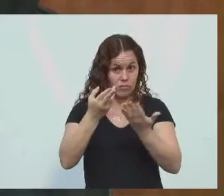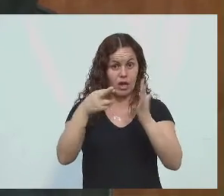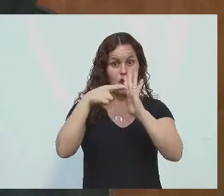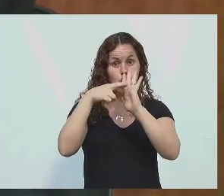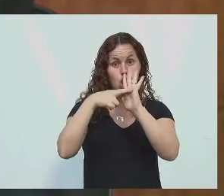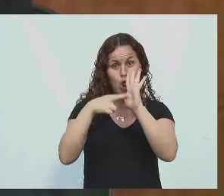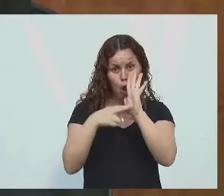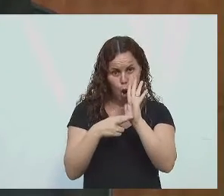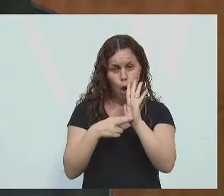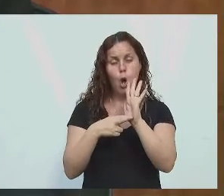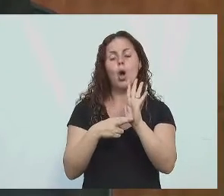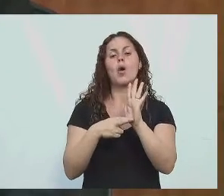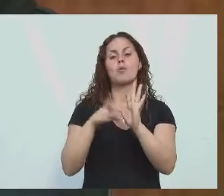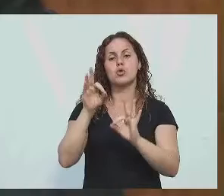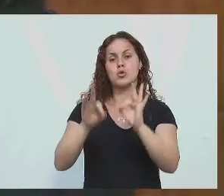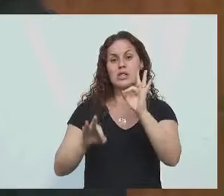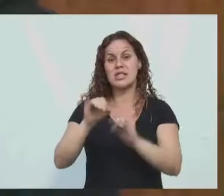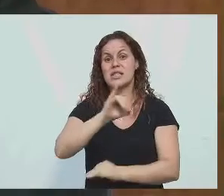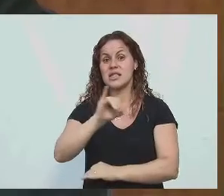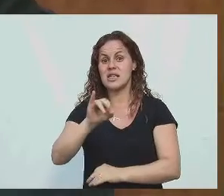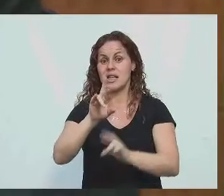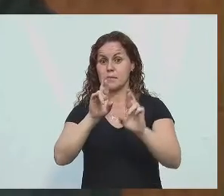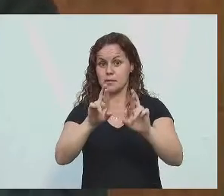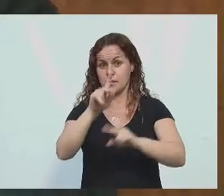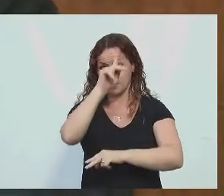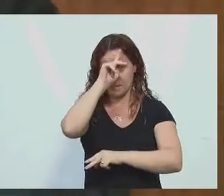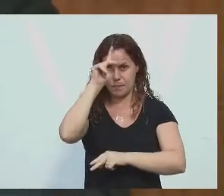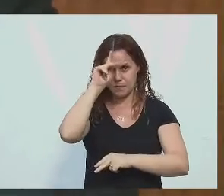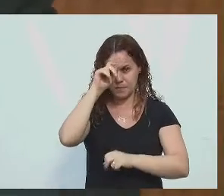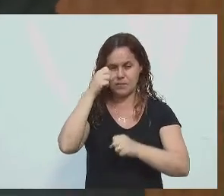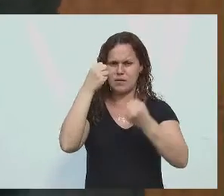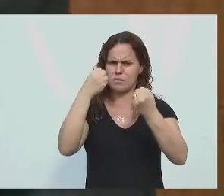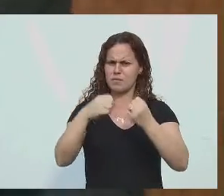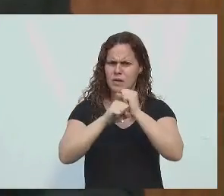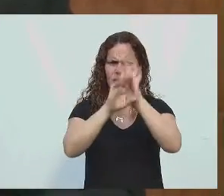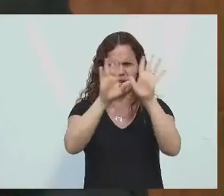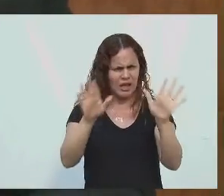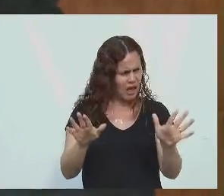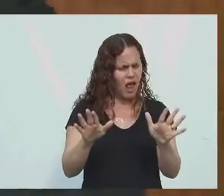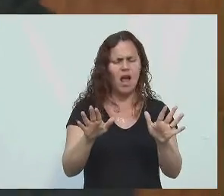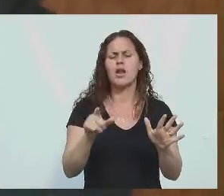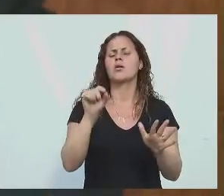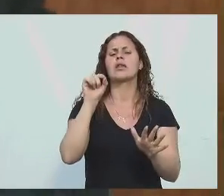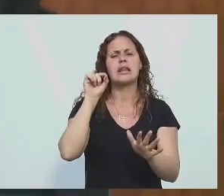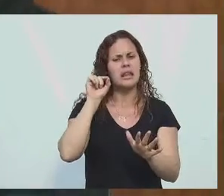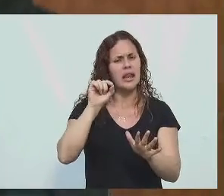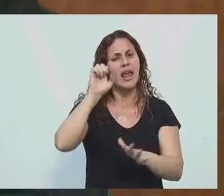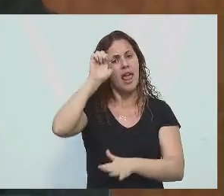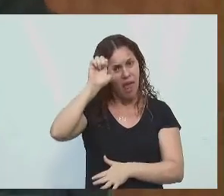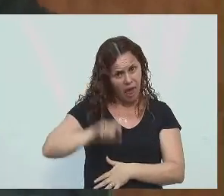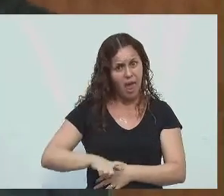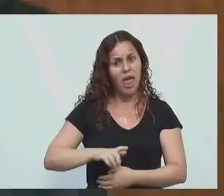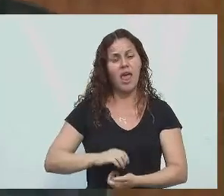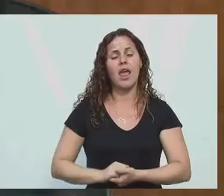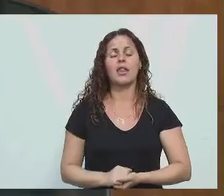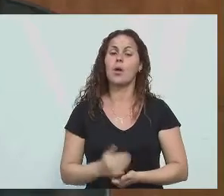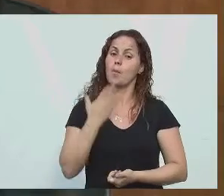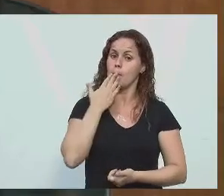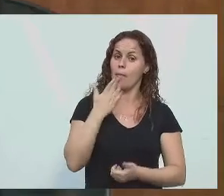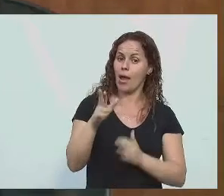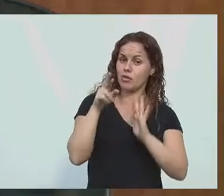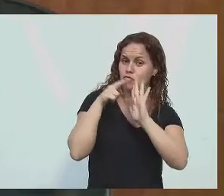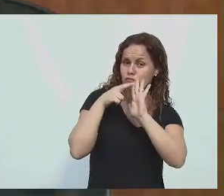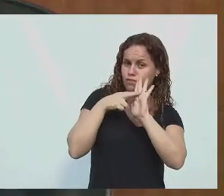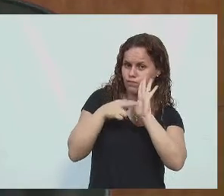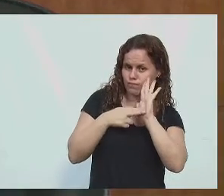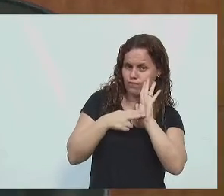fosse realmente responsabilidade do município. Então, ficou claro que é responsabilidade do município. Então, a gente pede que essa norma jurídica ela seja